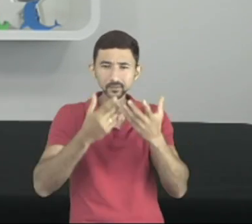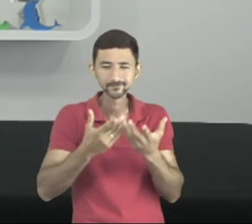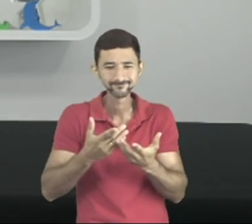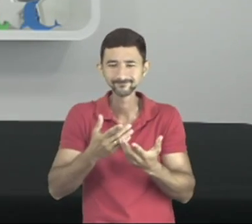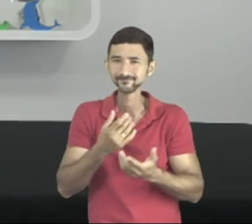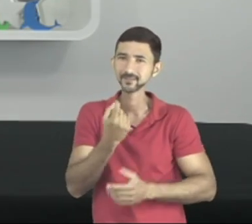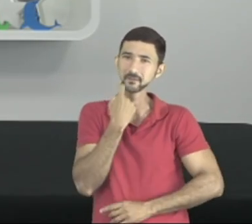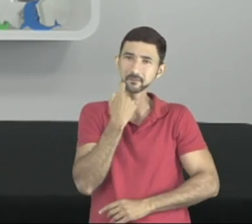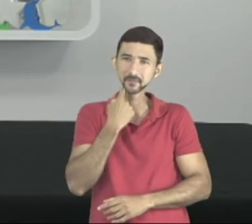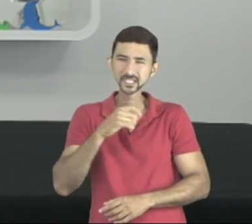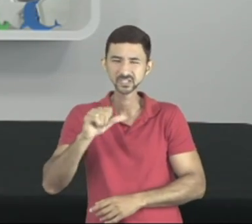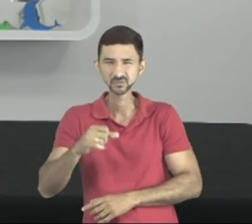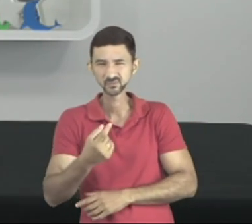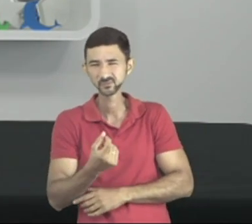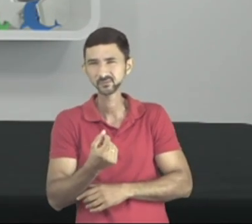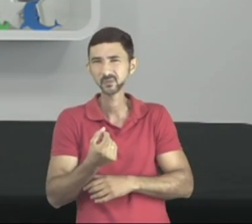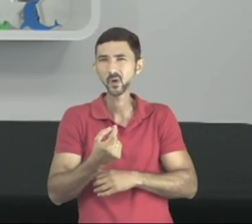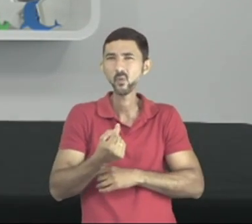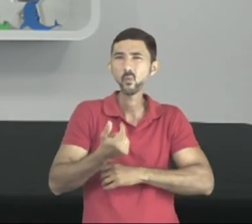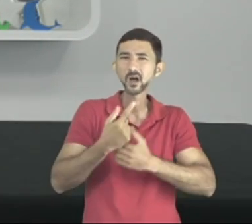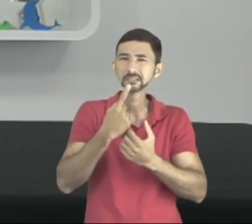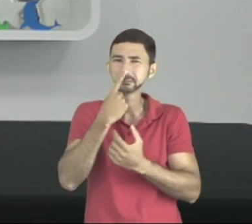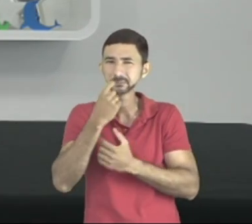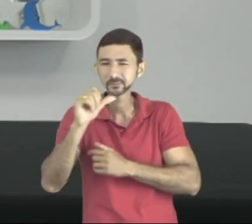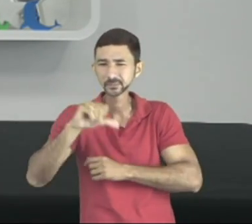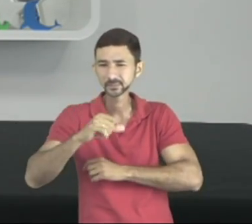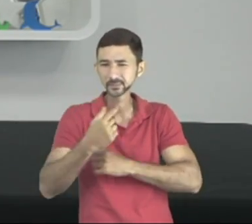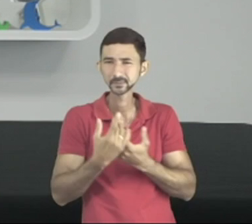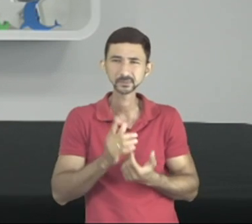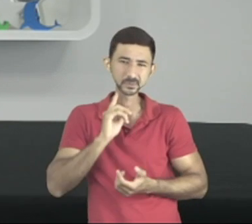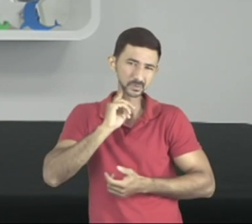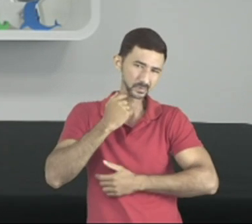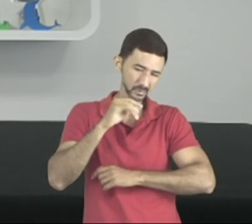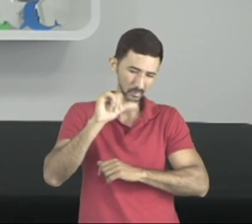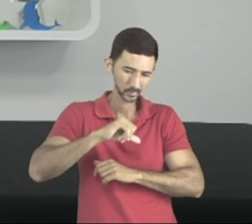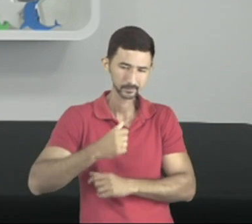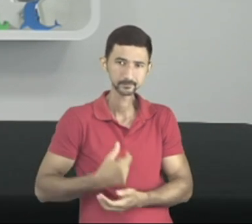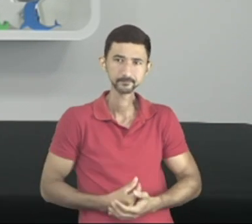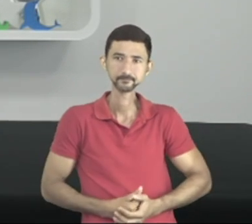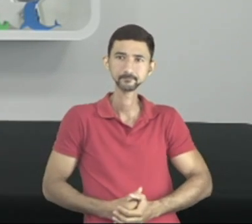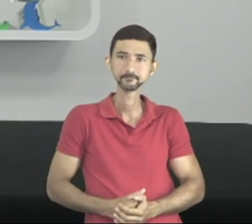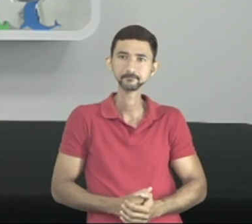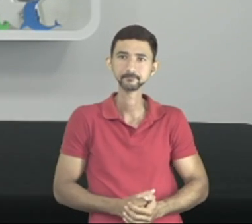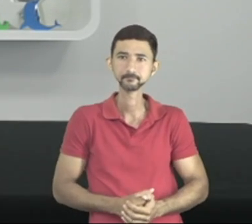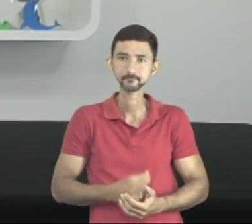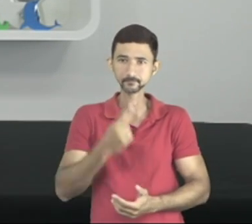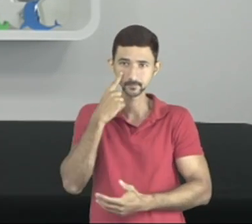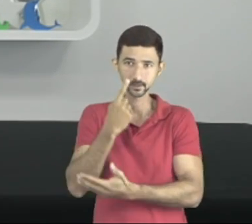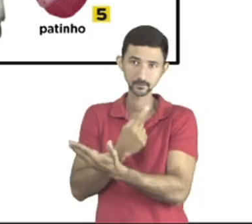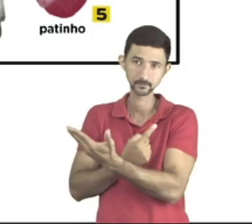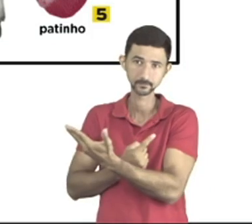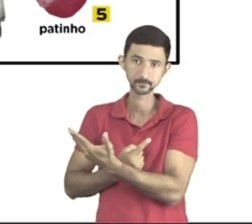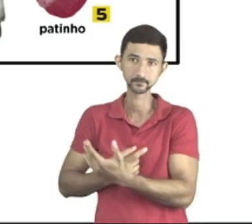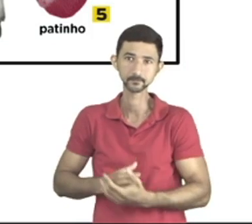esse peixe já tá quase estragando a guelra branca e nem compra esse peixe. Olha o nosso slide